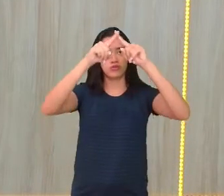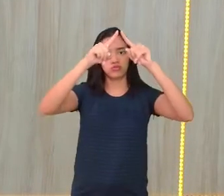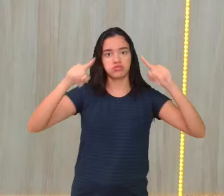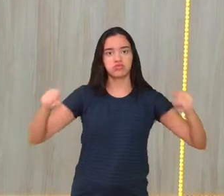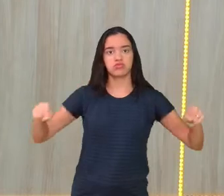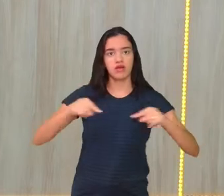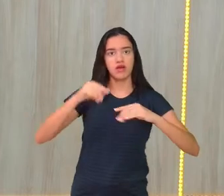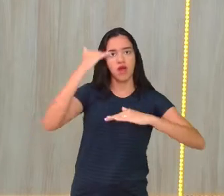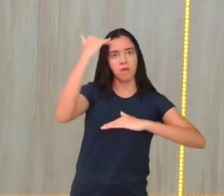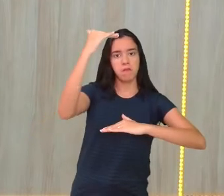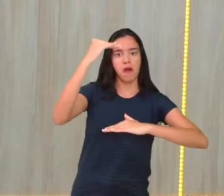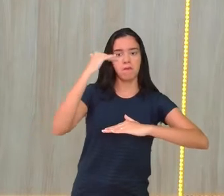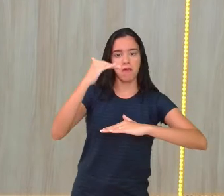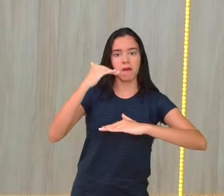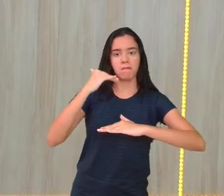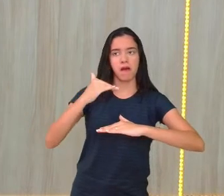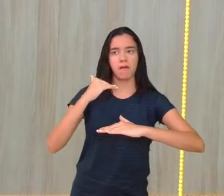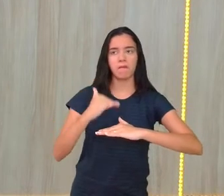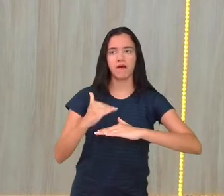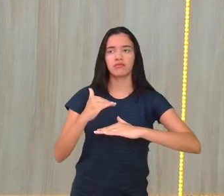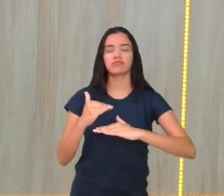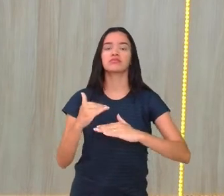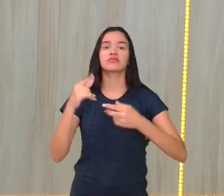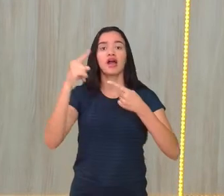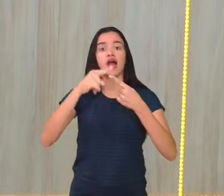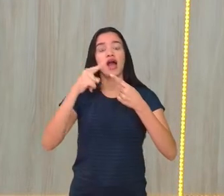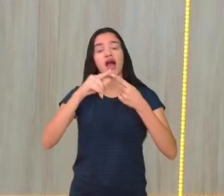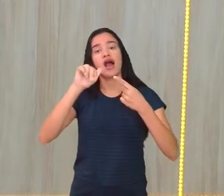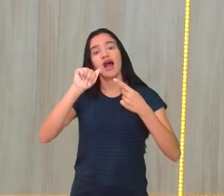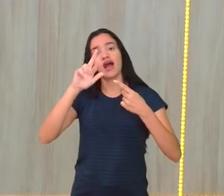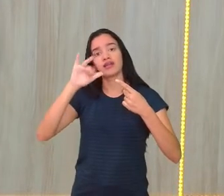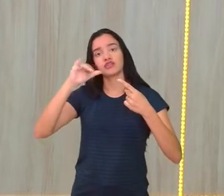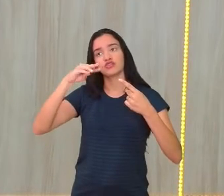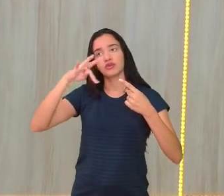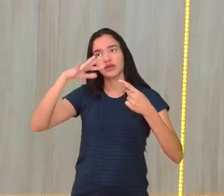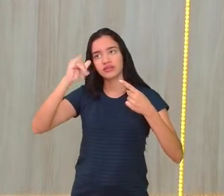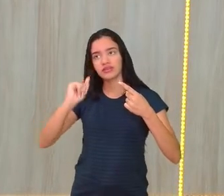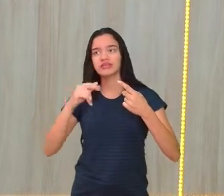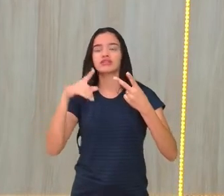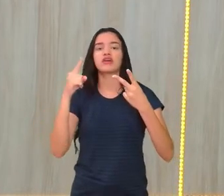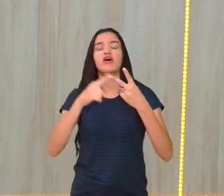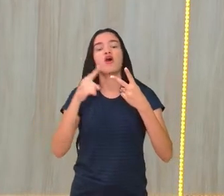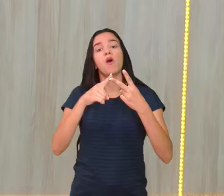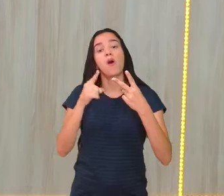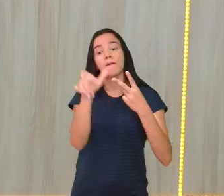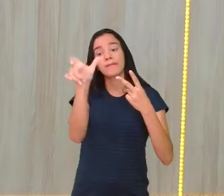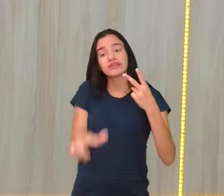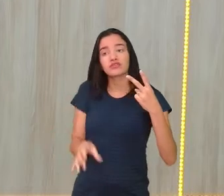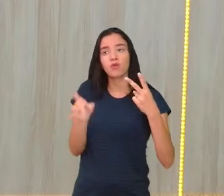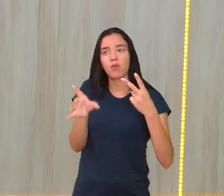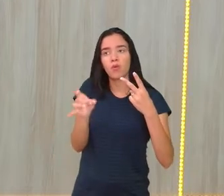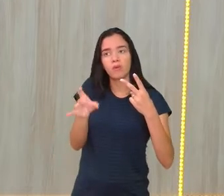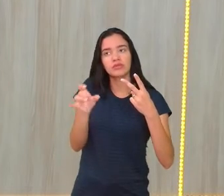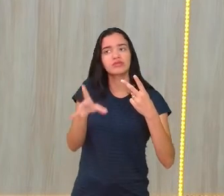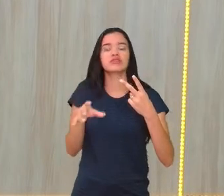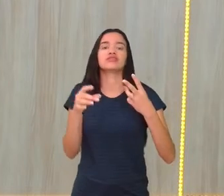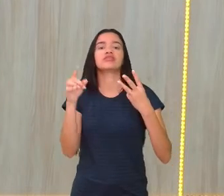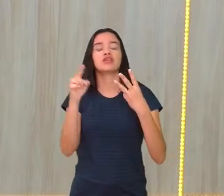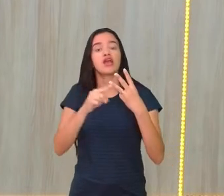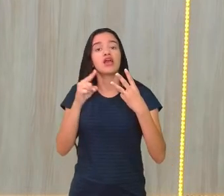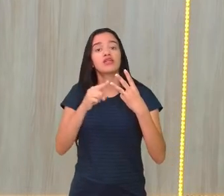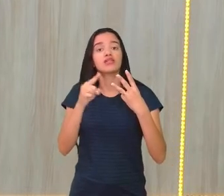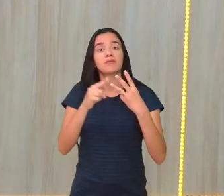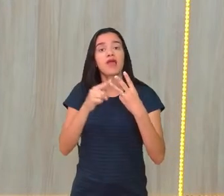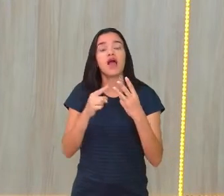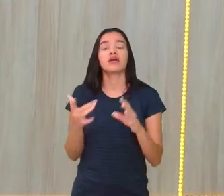em menor número, comerciantes, camponeses e escravos. Em linhas gerais, essas civilizações elas vão